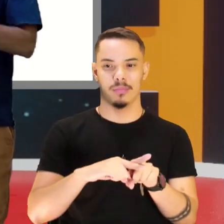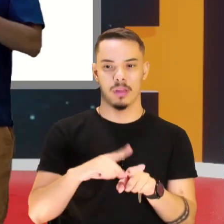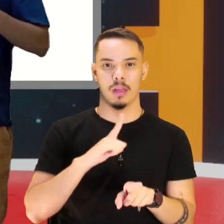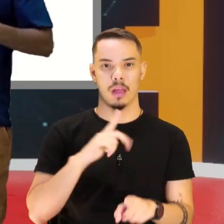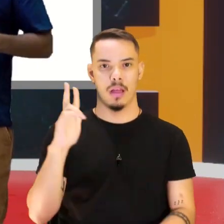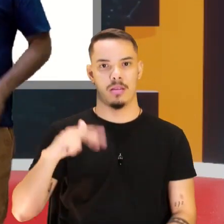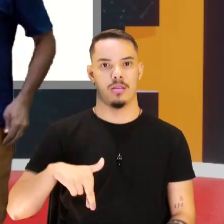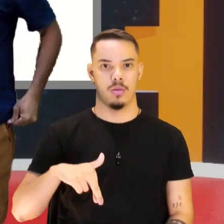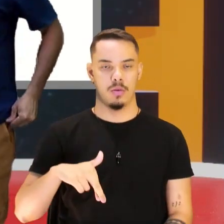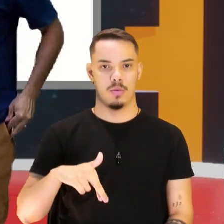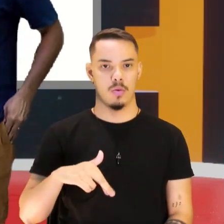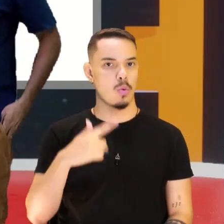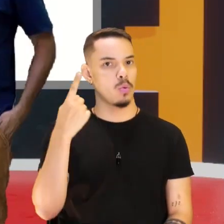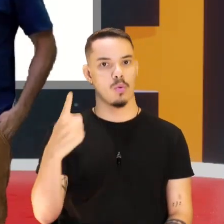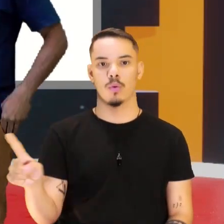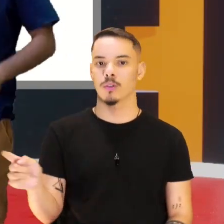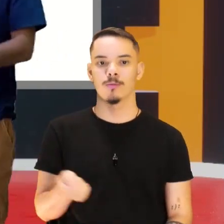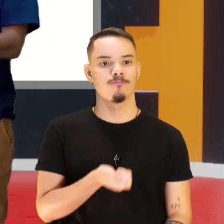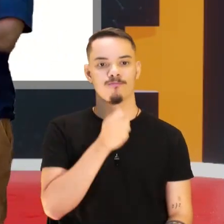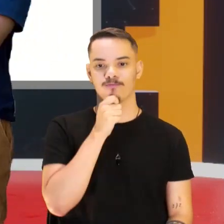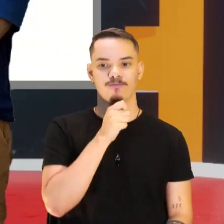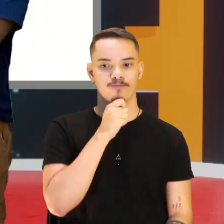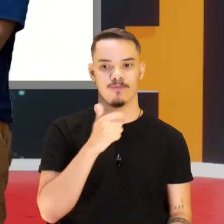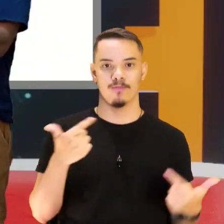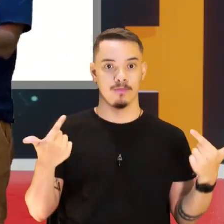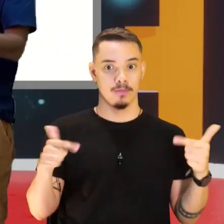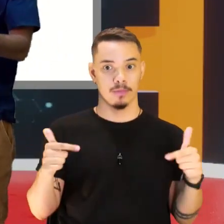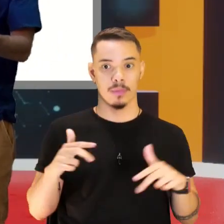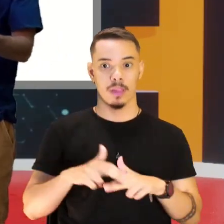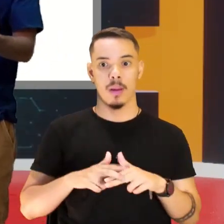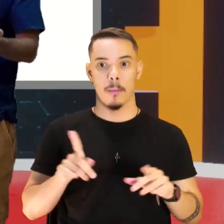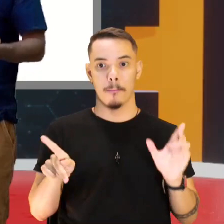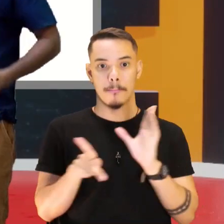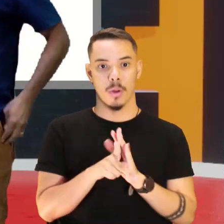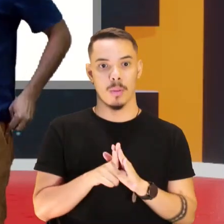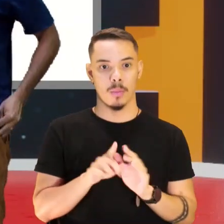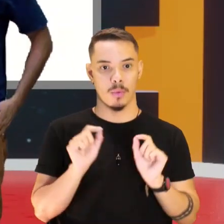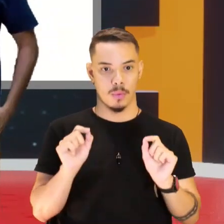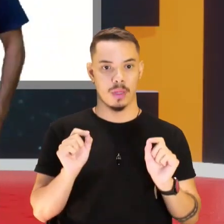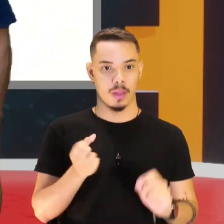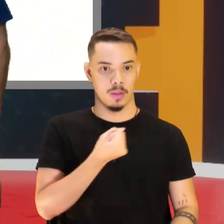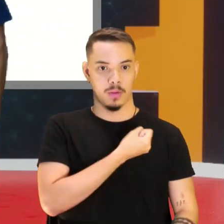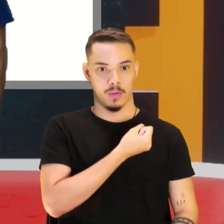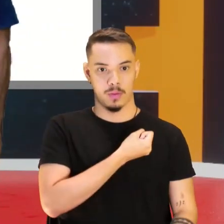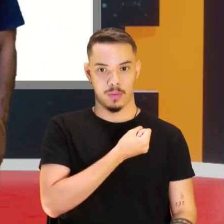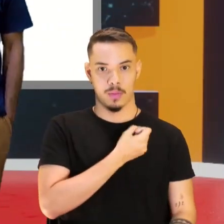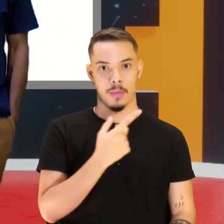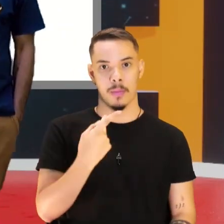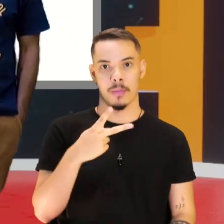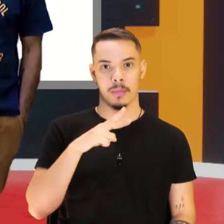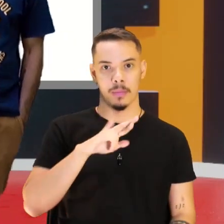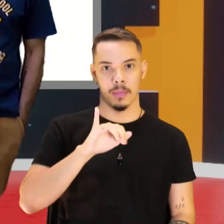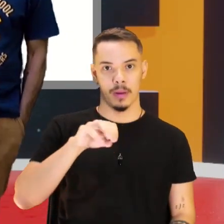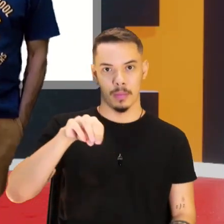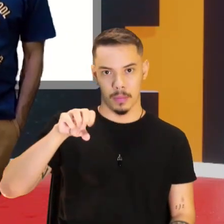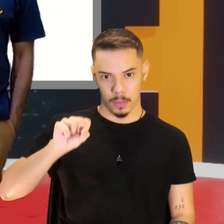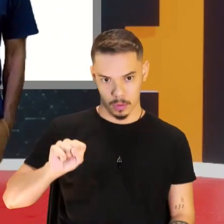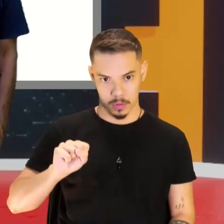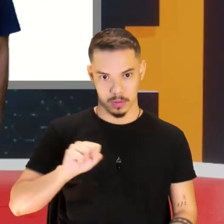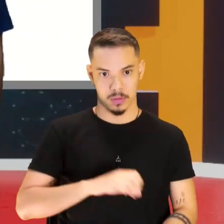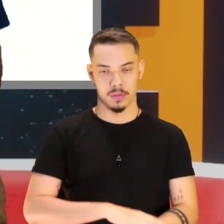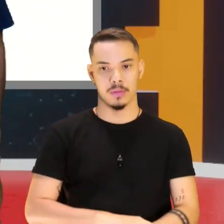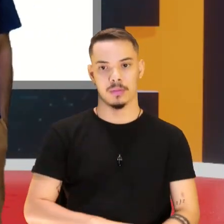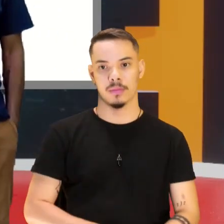razão. Na última não tinha. Na última era o quê? Números primos. Aí já não tinha um número que tinha